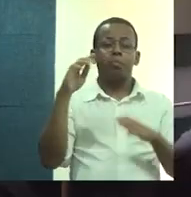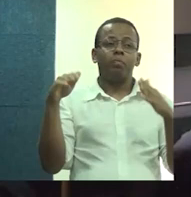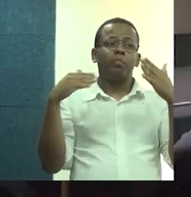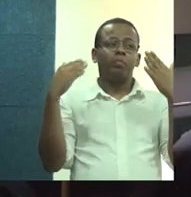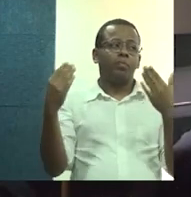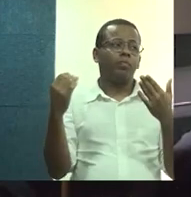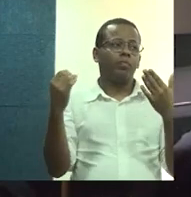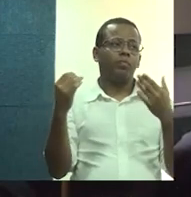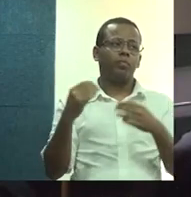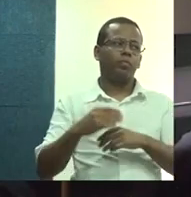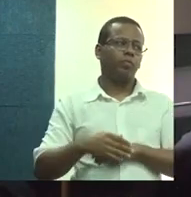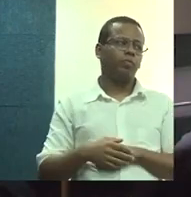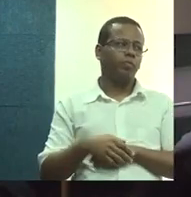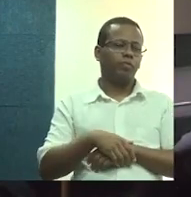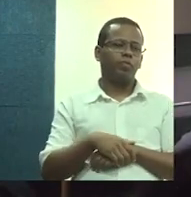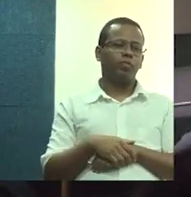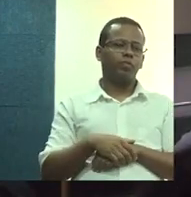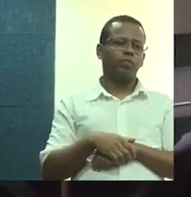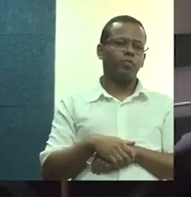a gente